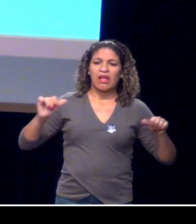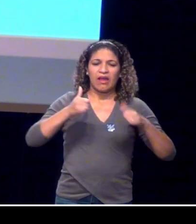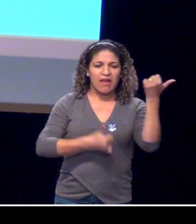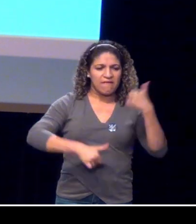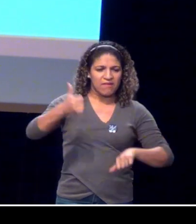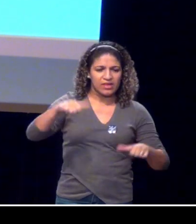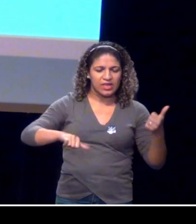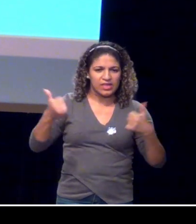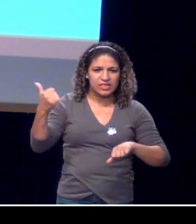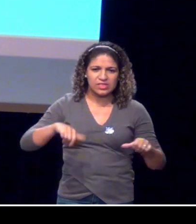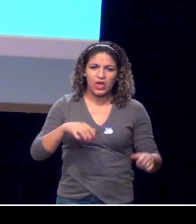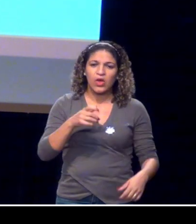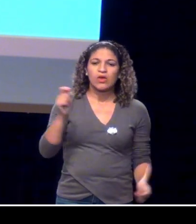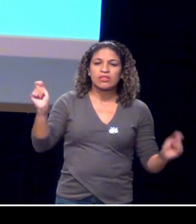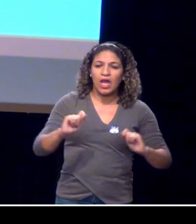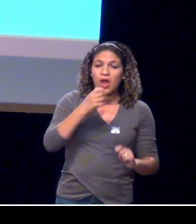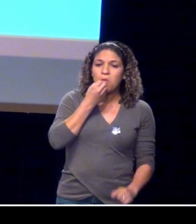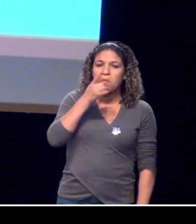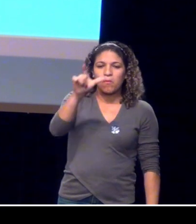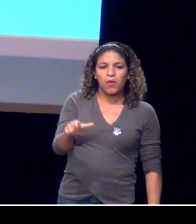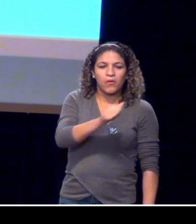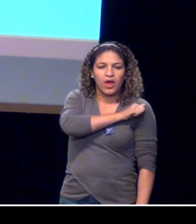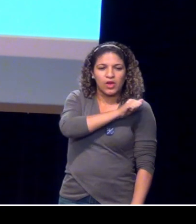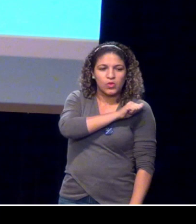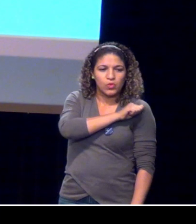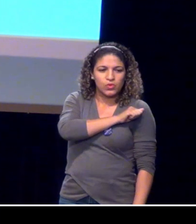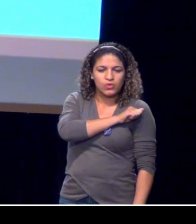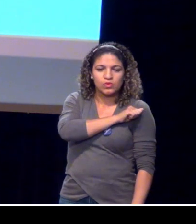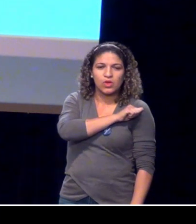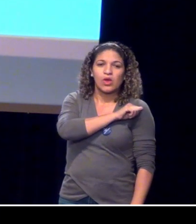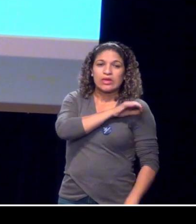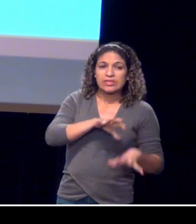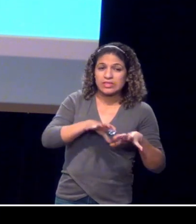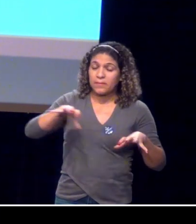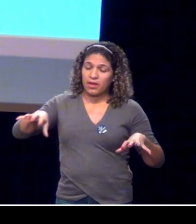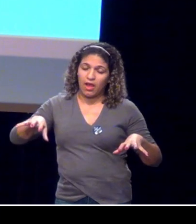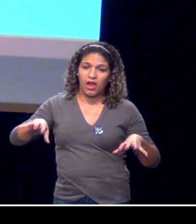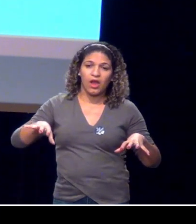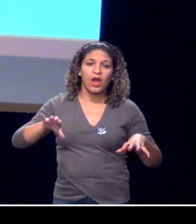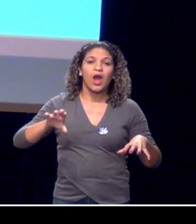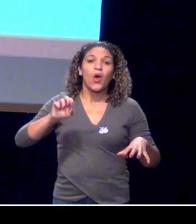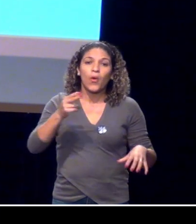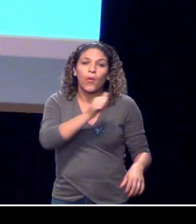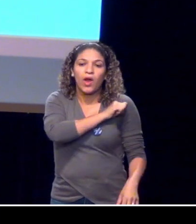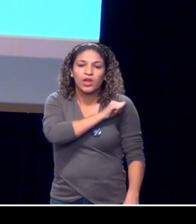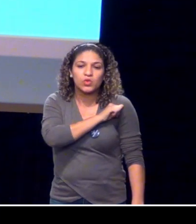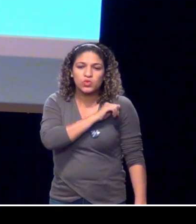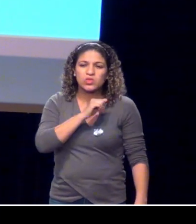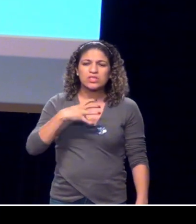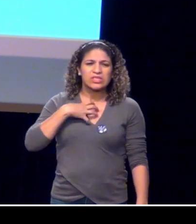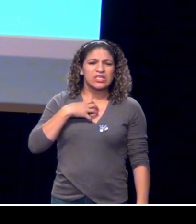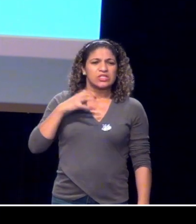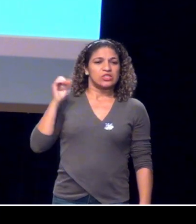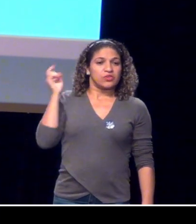aluno a ser paralisado na escola, ou pode levar um aluno com dificuldades a se tornar